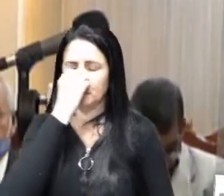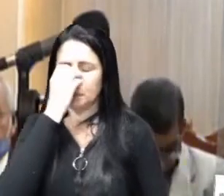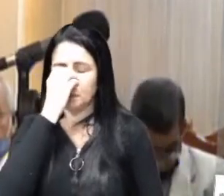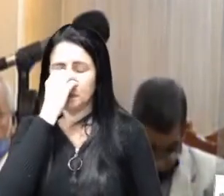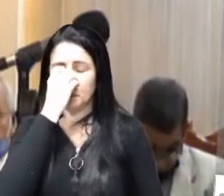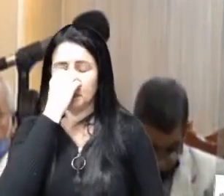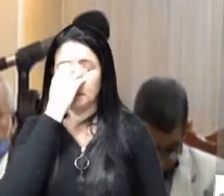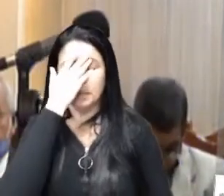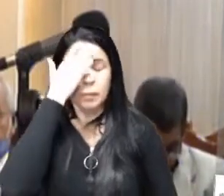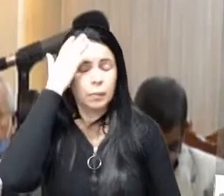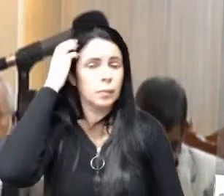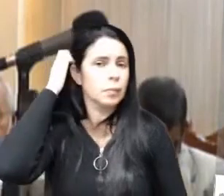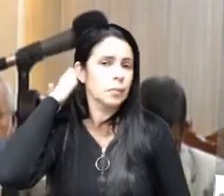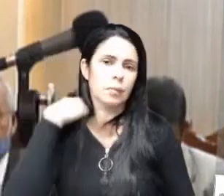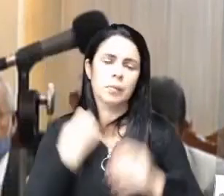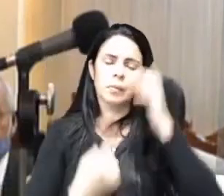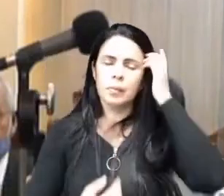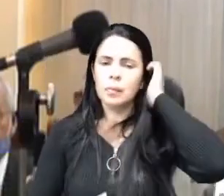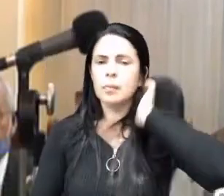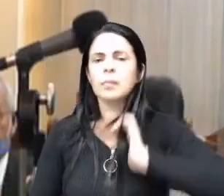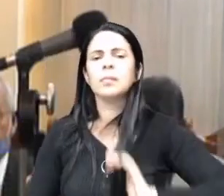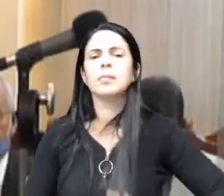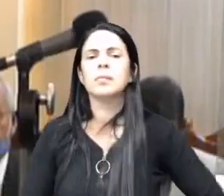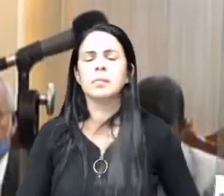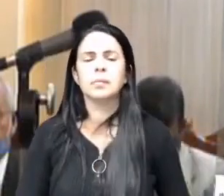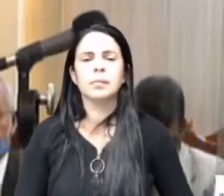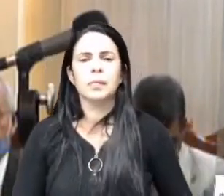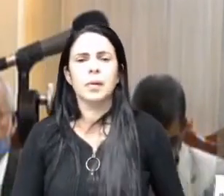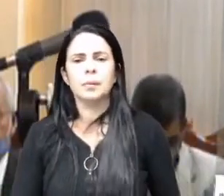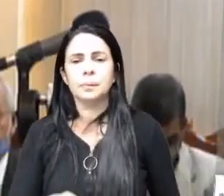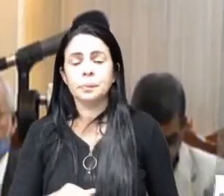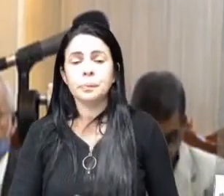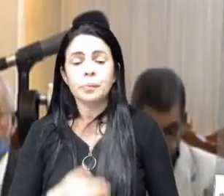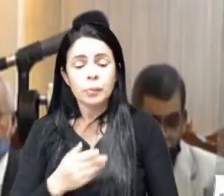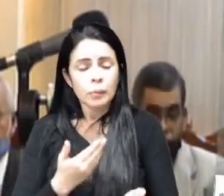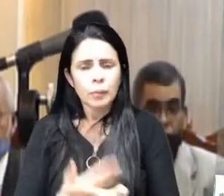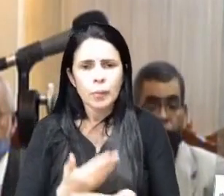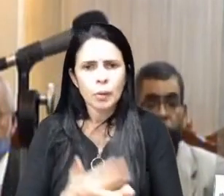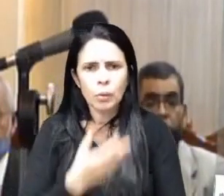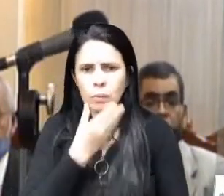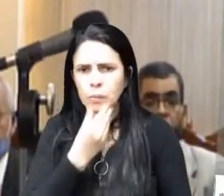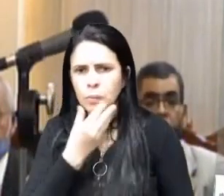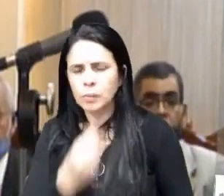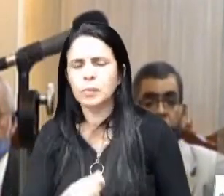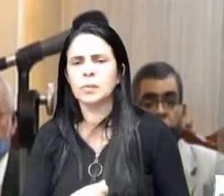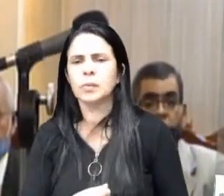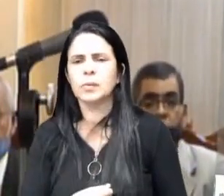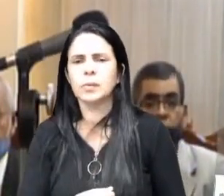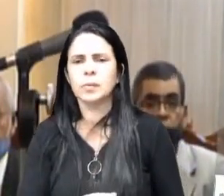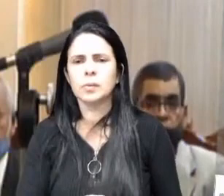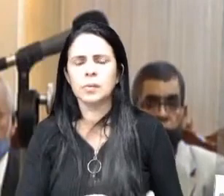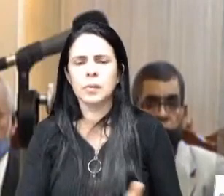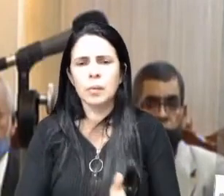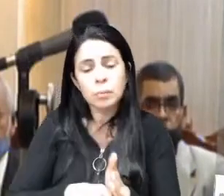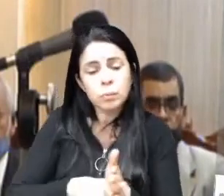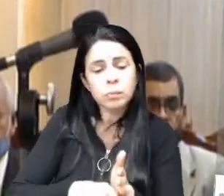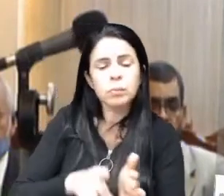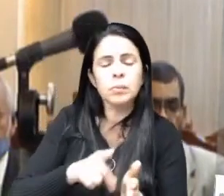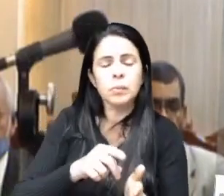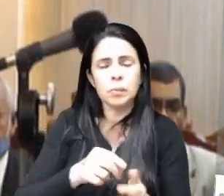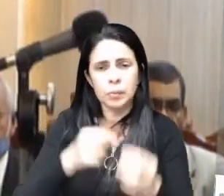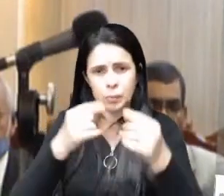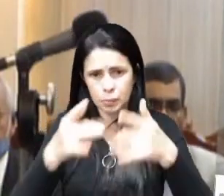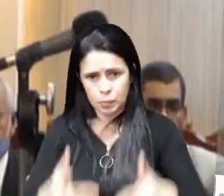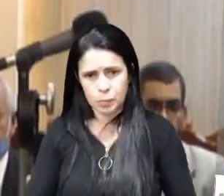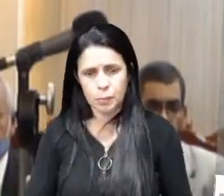dois verbos, sofrenessate e nepsate, sede criteriosos e sede sóbrios,